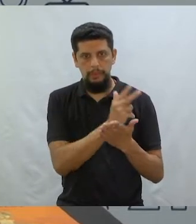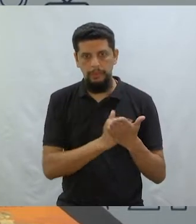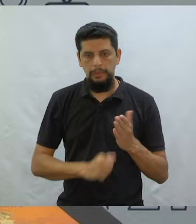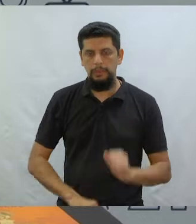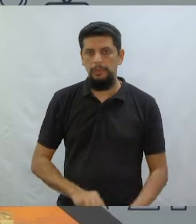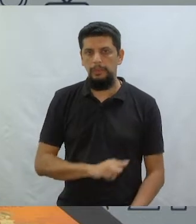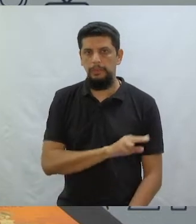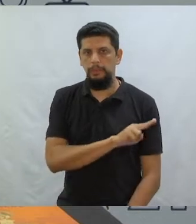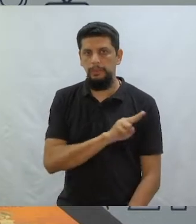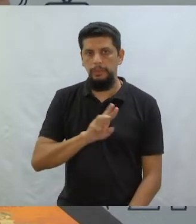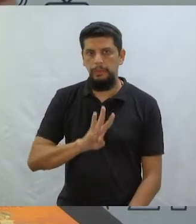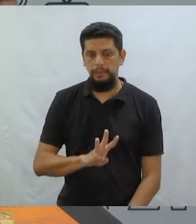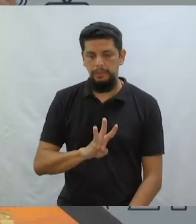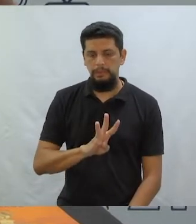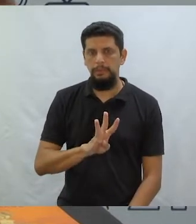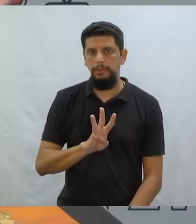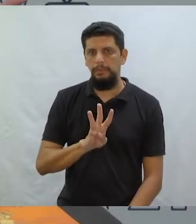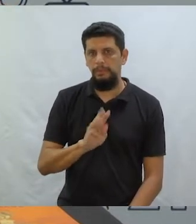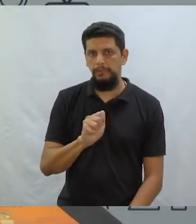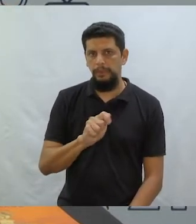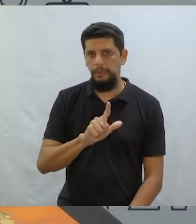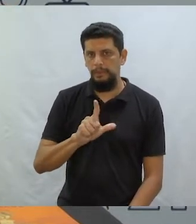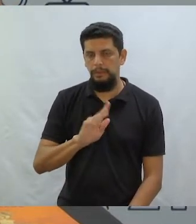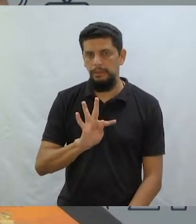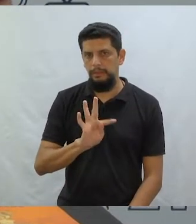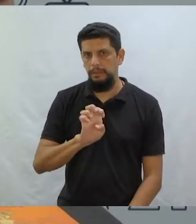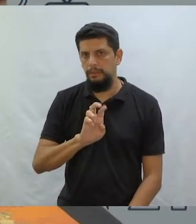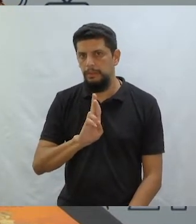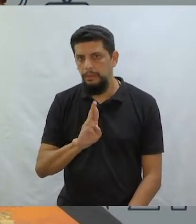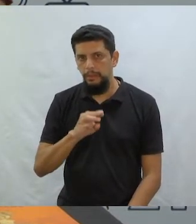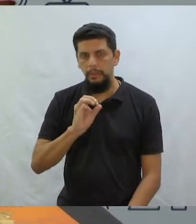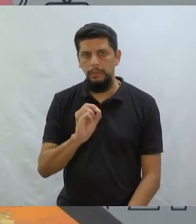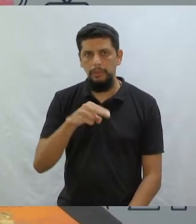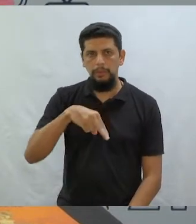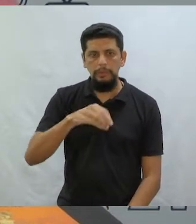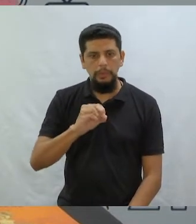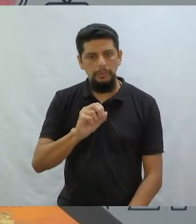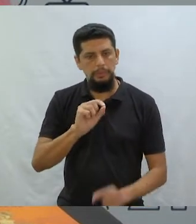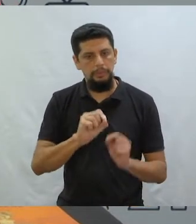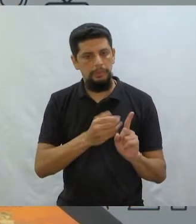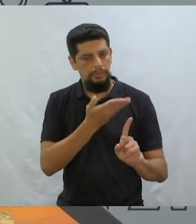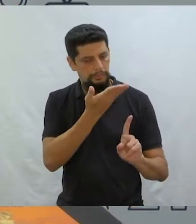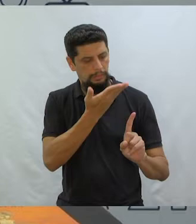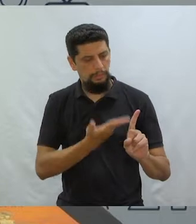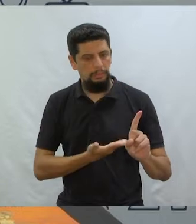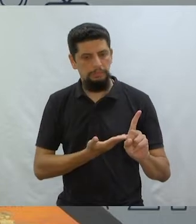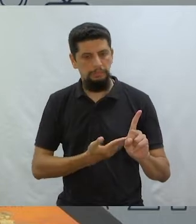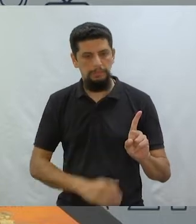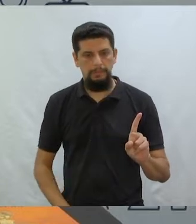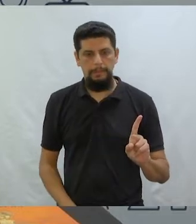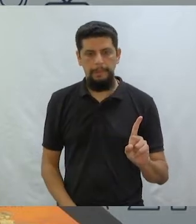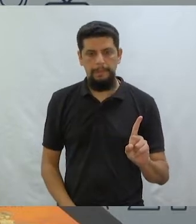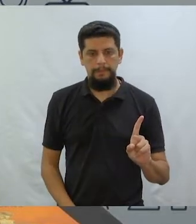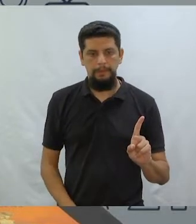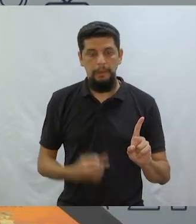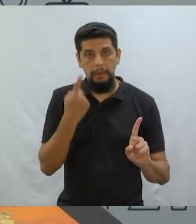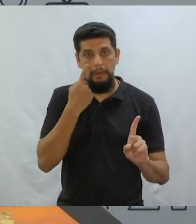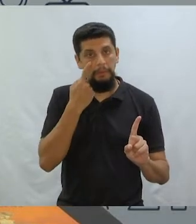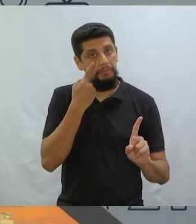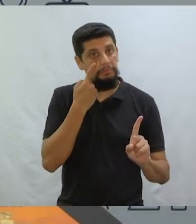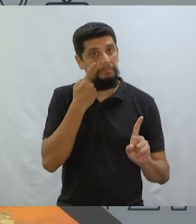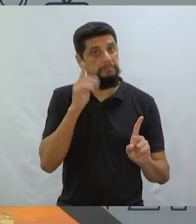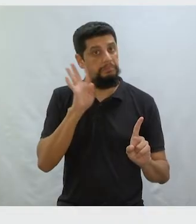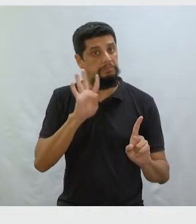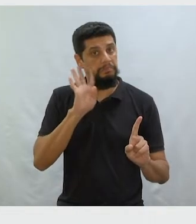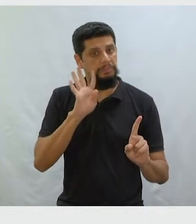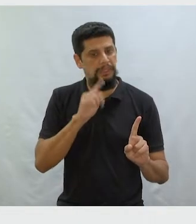Walter ONU Mas quem é esse Walter ono olha só essa pessoa olha que cara de divertido